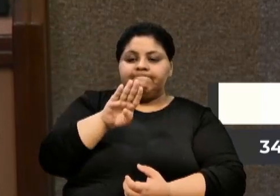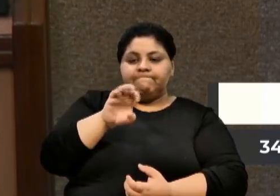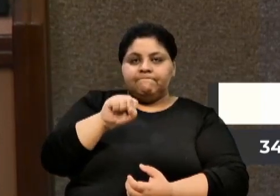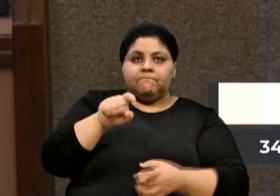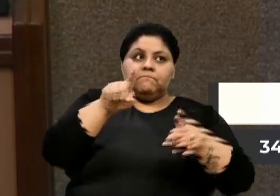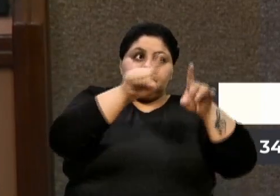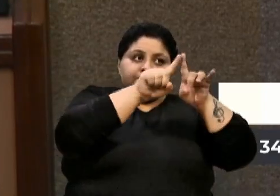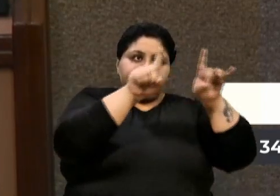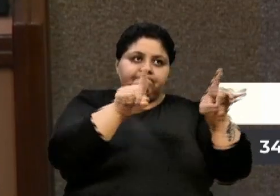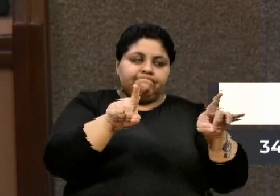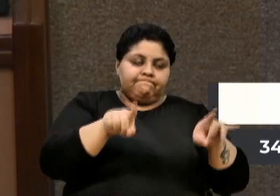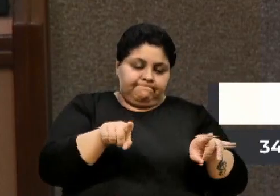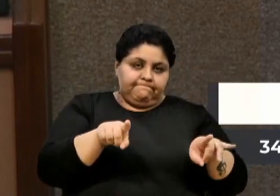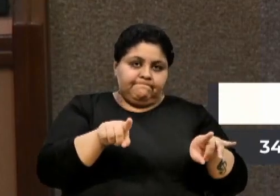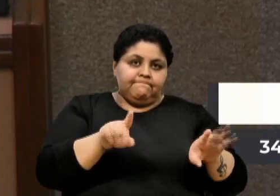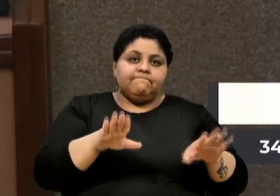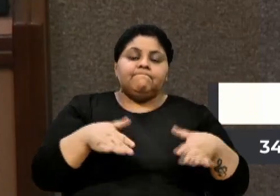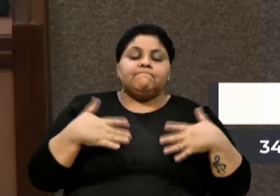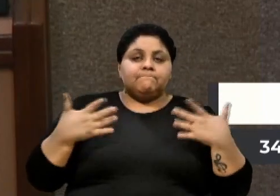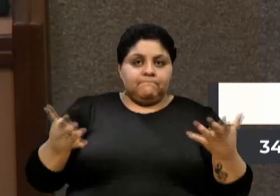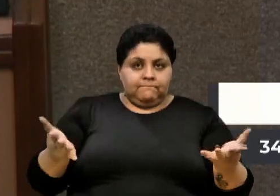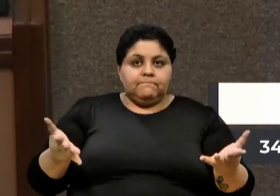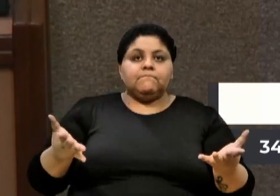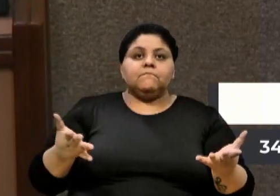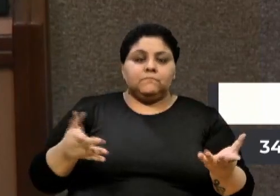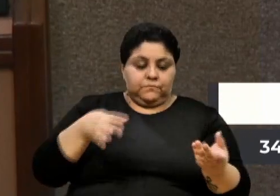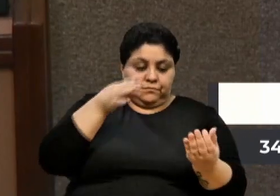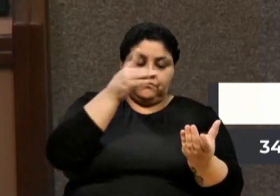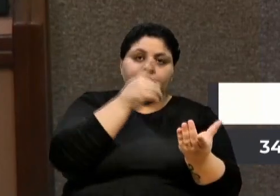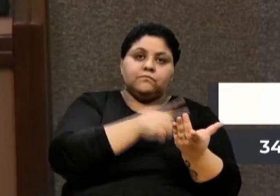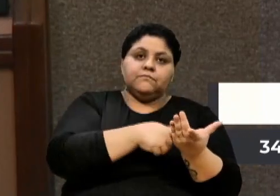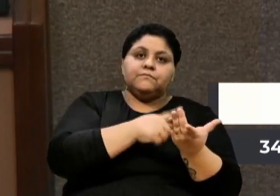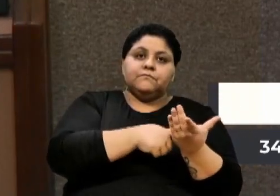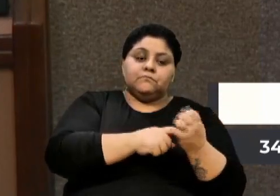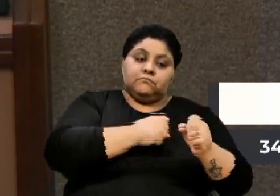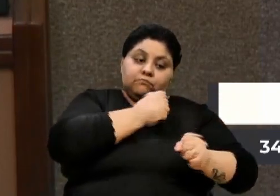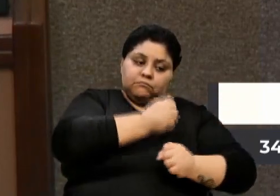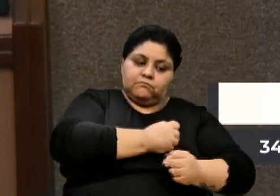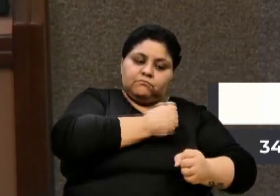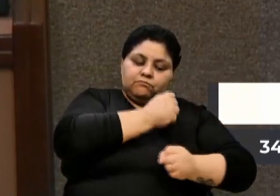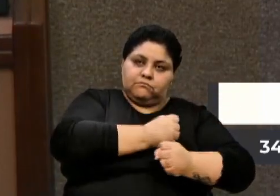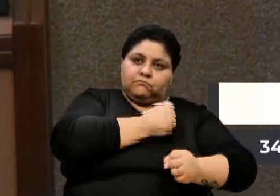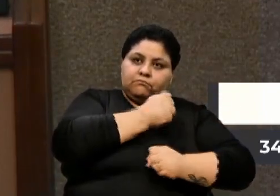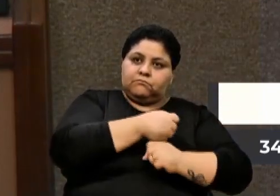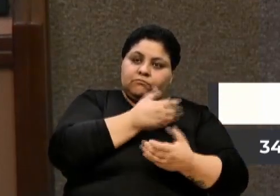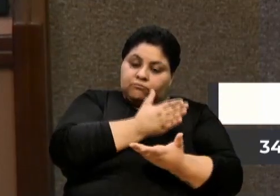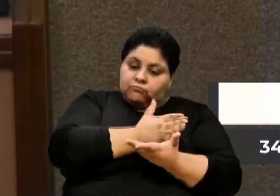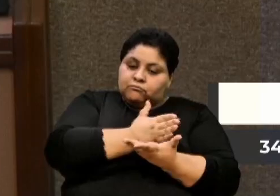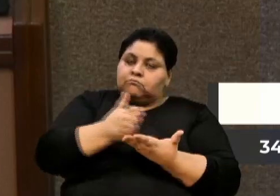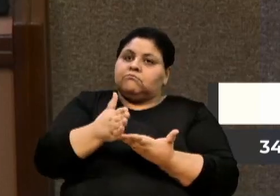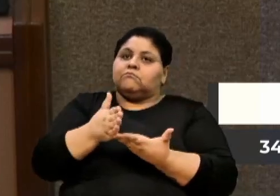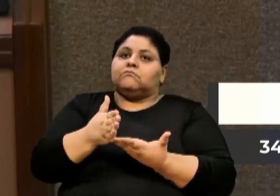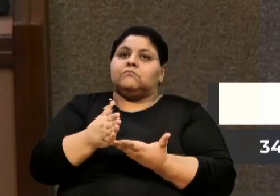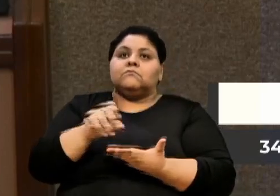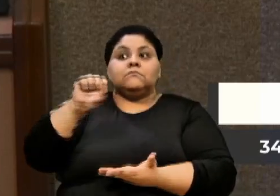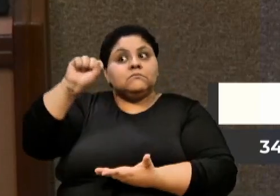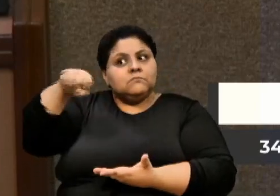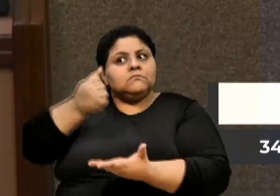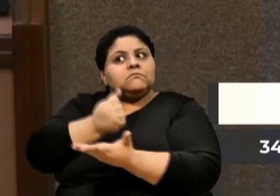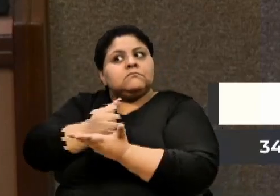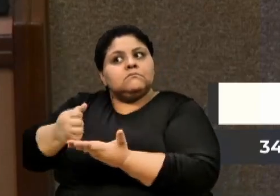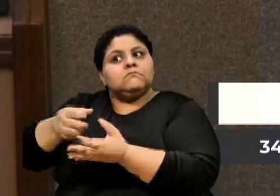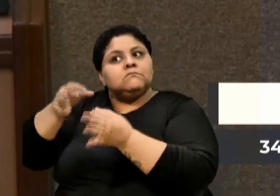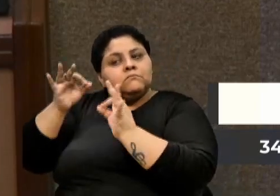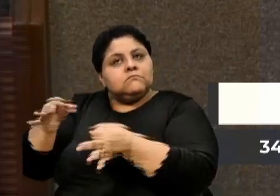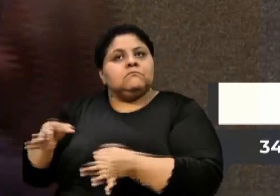servidores, enfim, e ficou acertado, né, que essas obras começariam e elas, de fato, começaram, porque envolve um